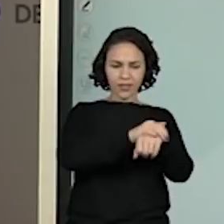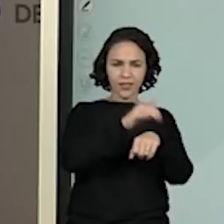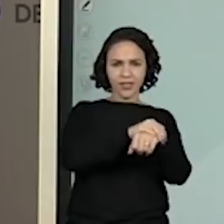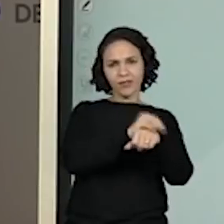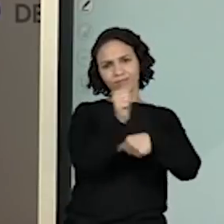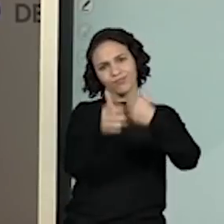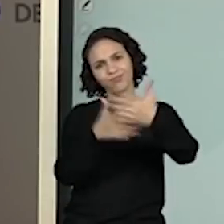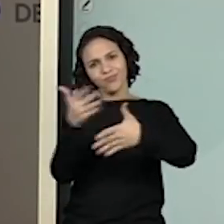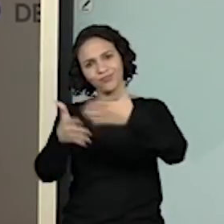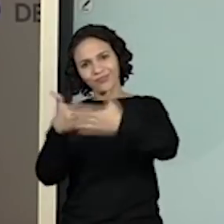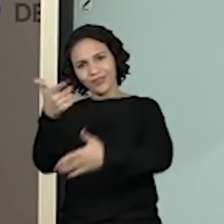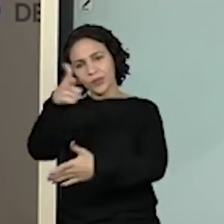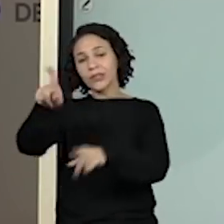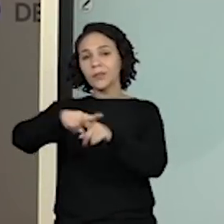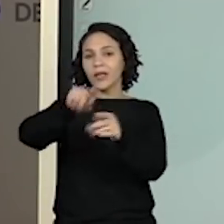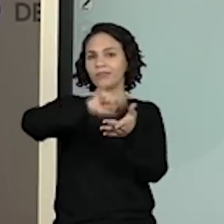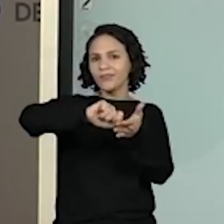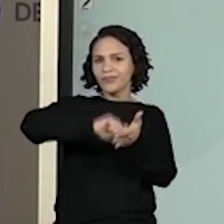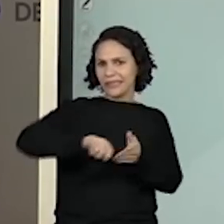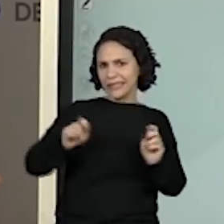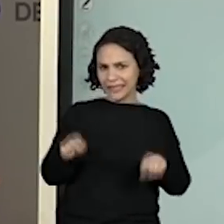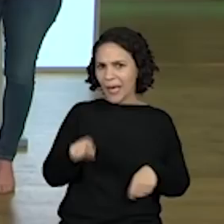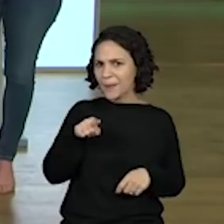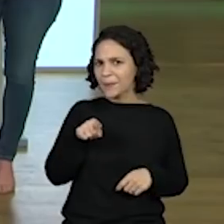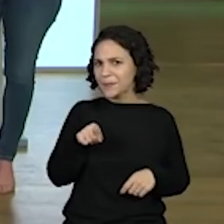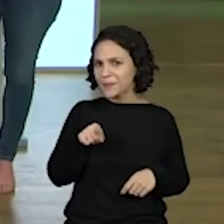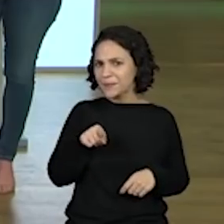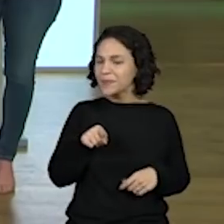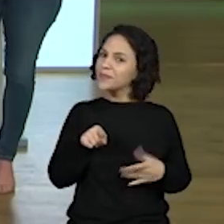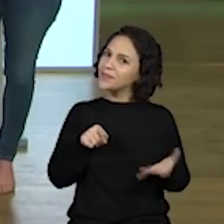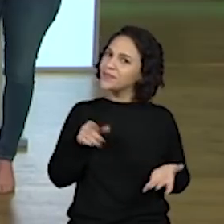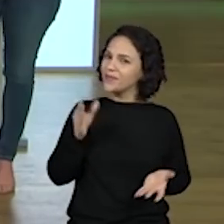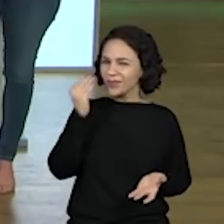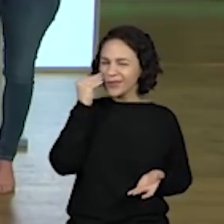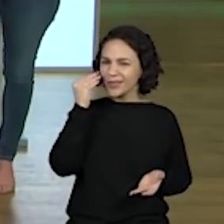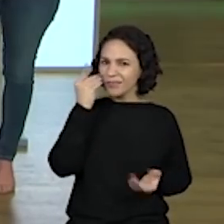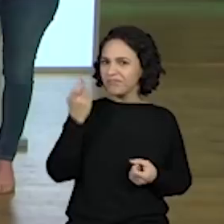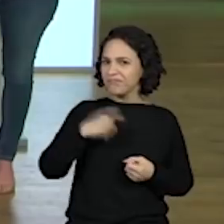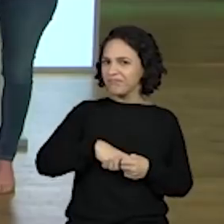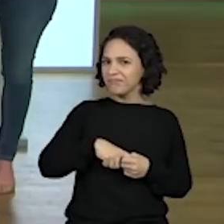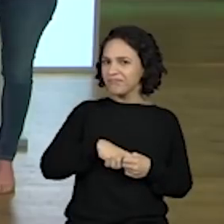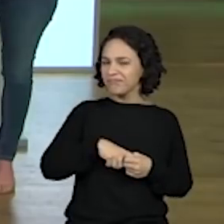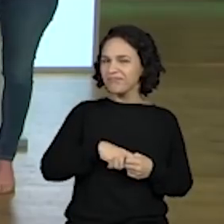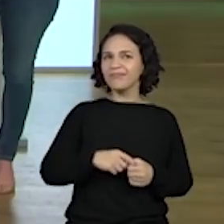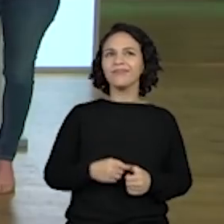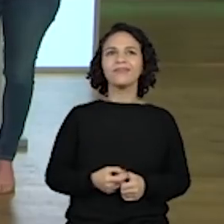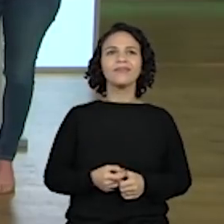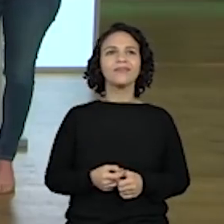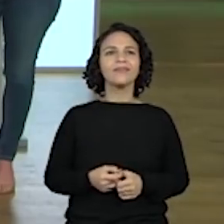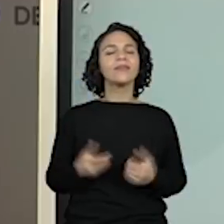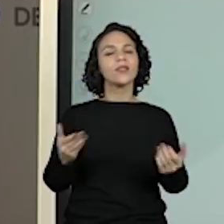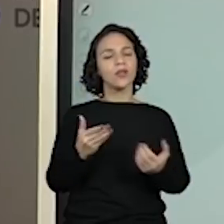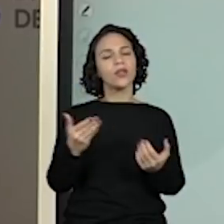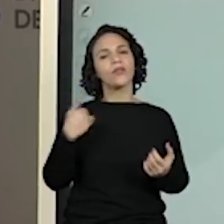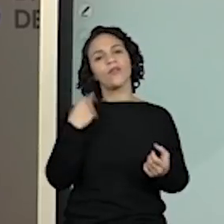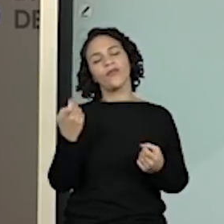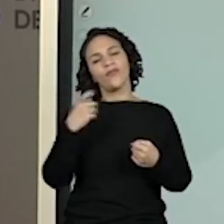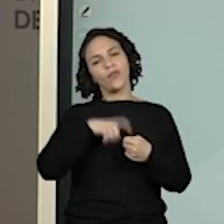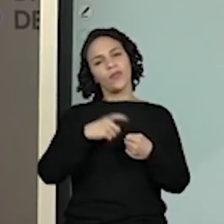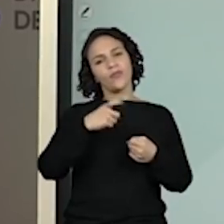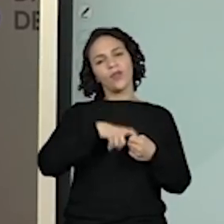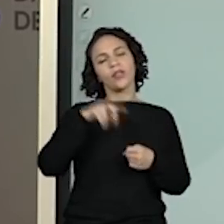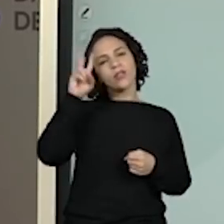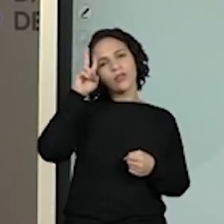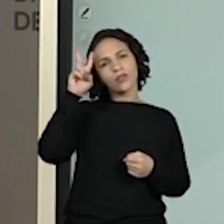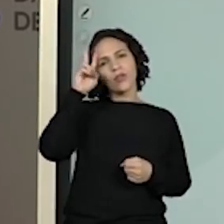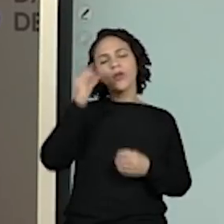um registro? E então, professora Fran, vamos retomar a história? Vamos. Então, eu vou retomar a história